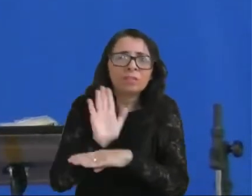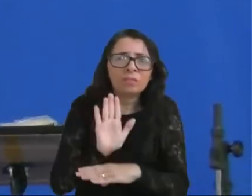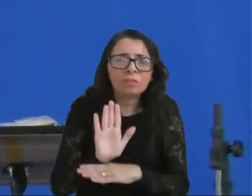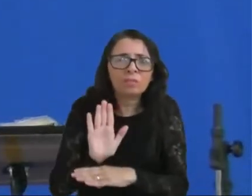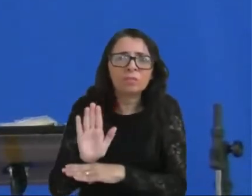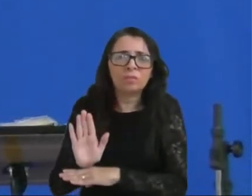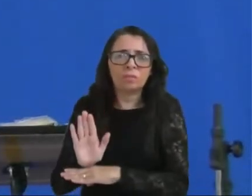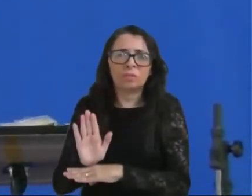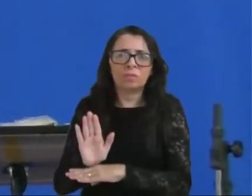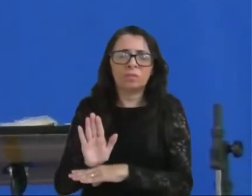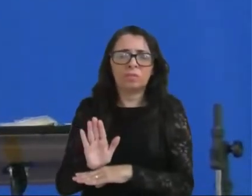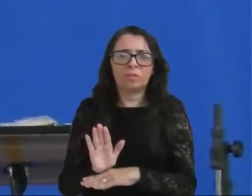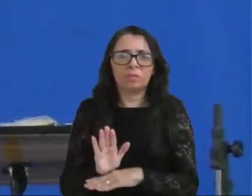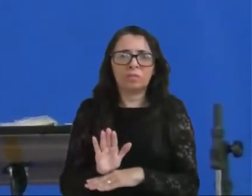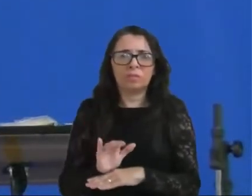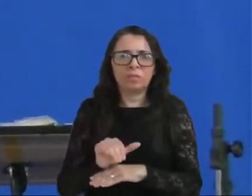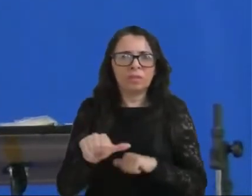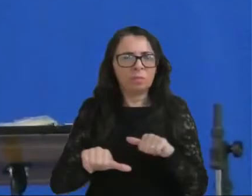continuei sem amor.